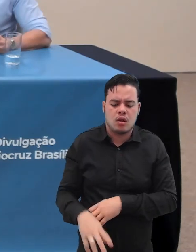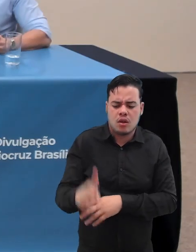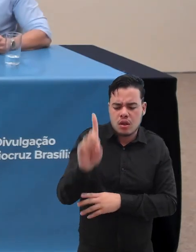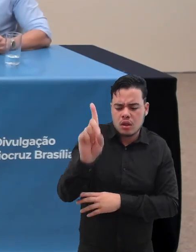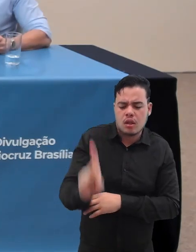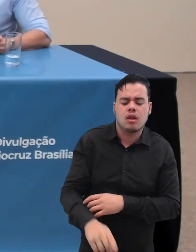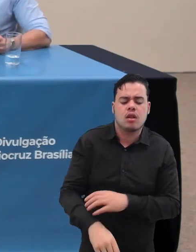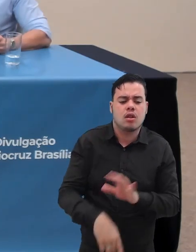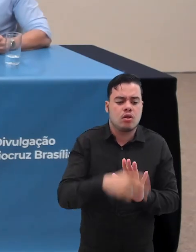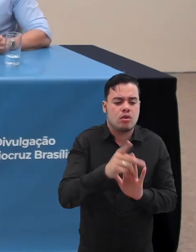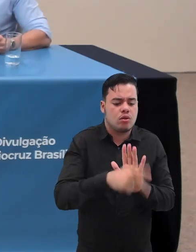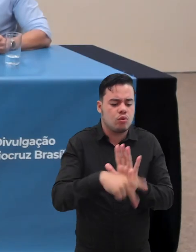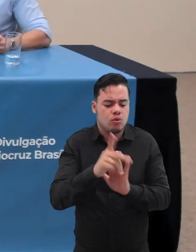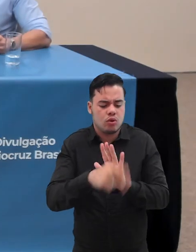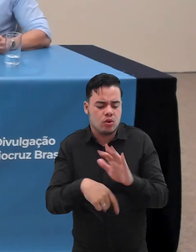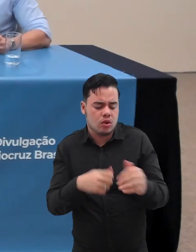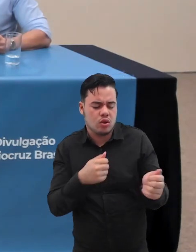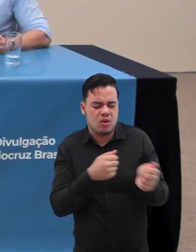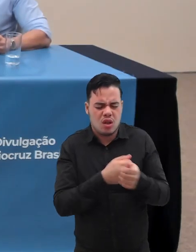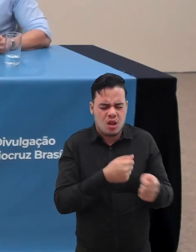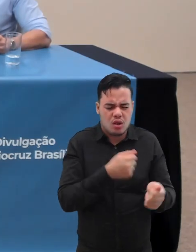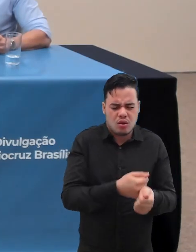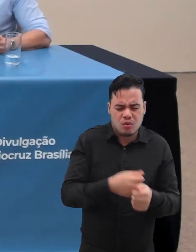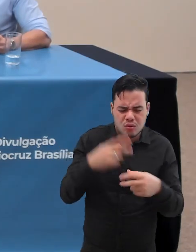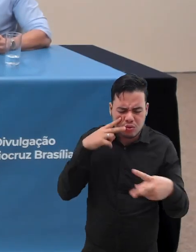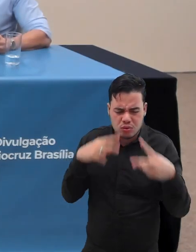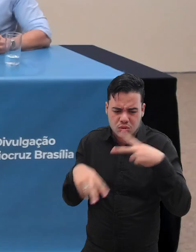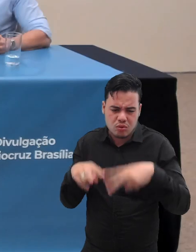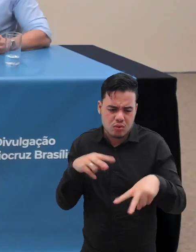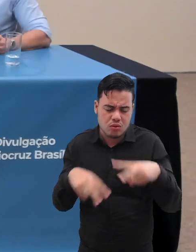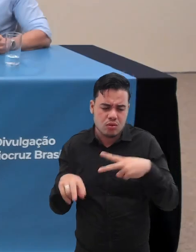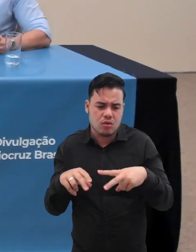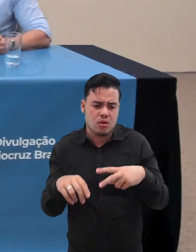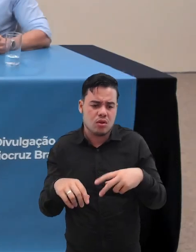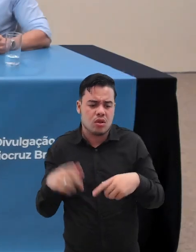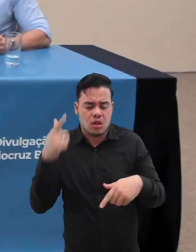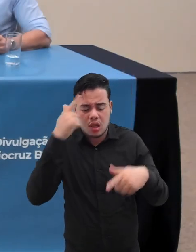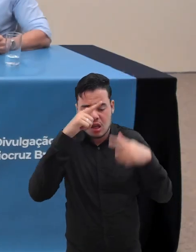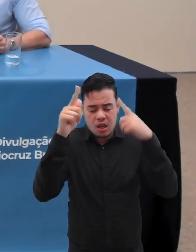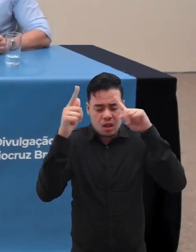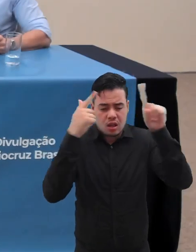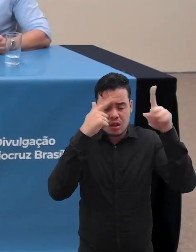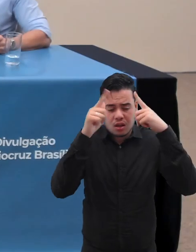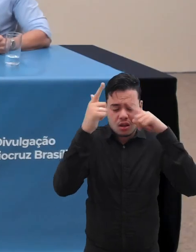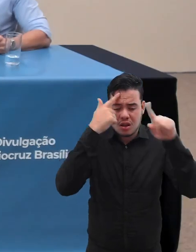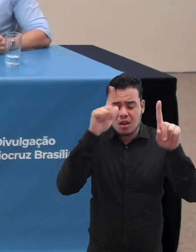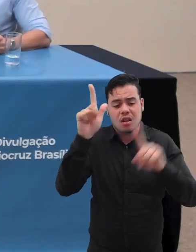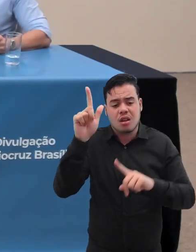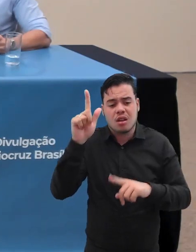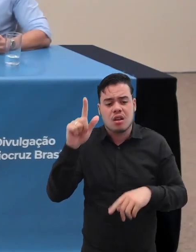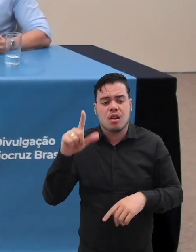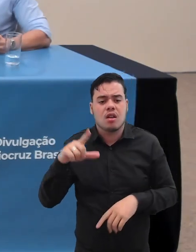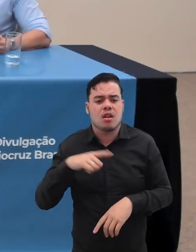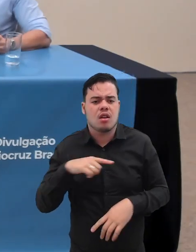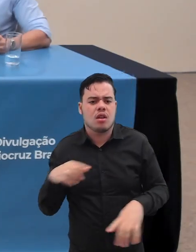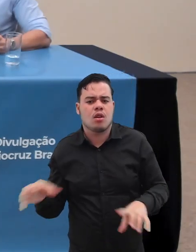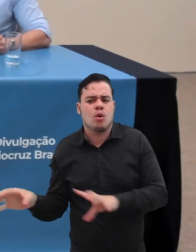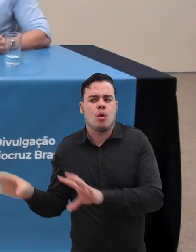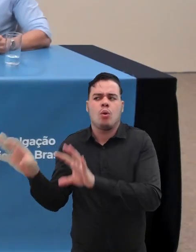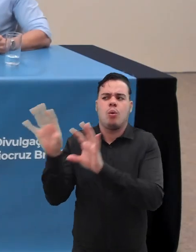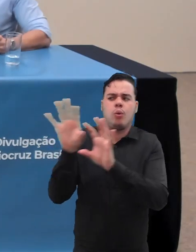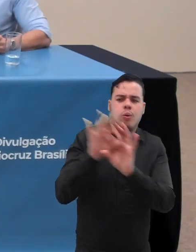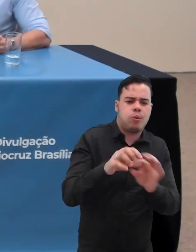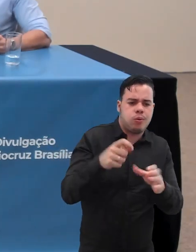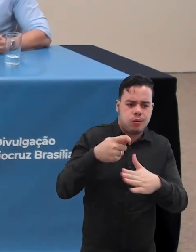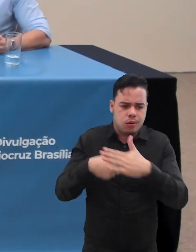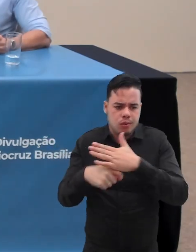os projetos, acompanha e monitora, do que essa ideia mais ligada à do patrocínio, que é o